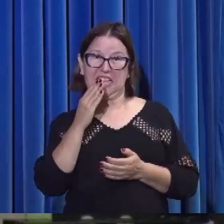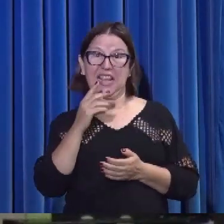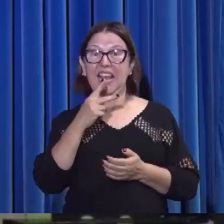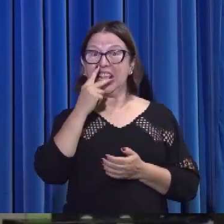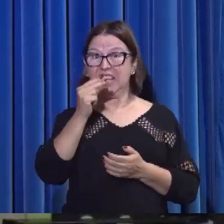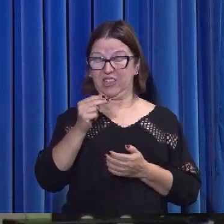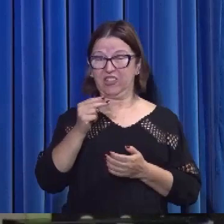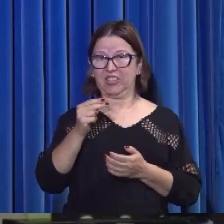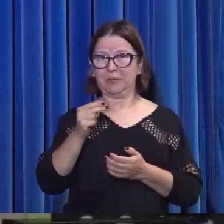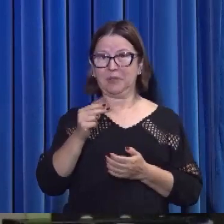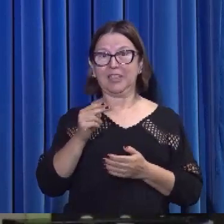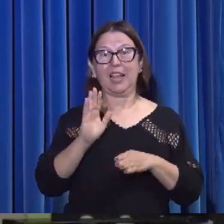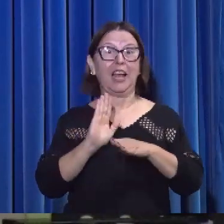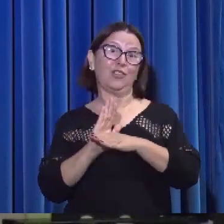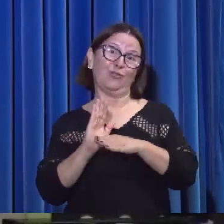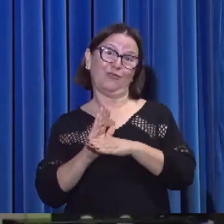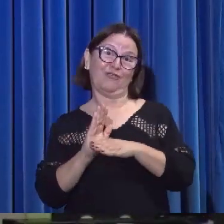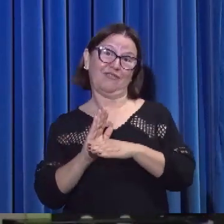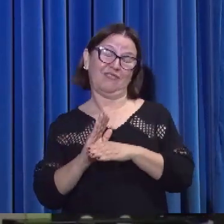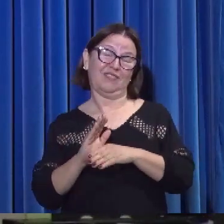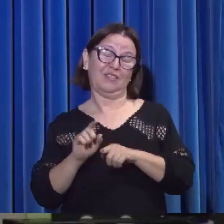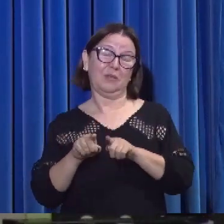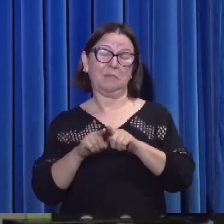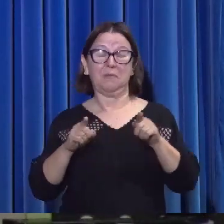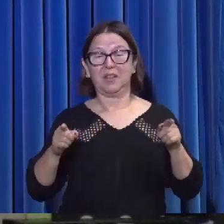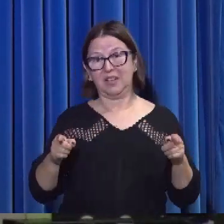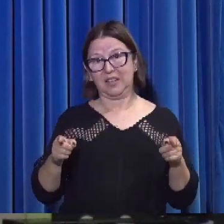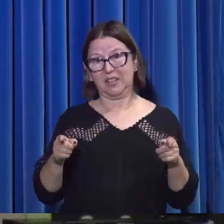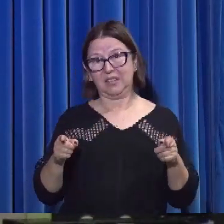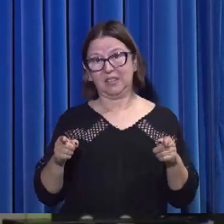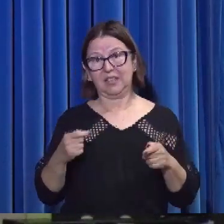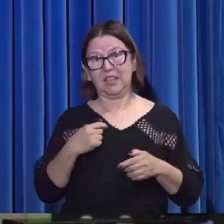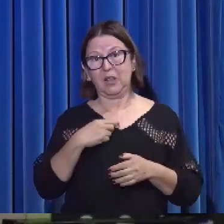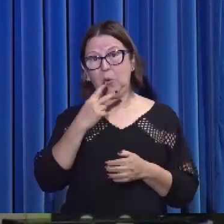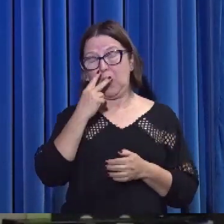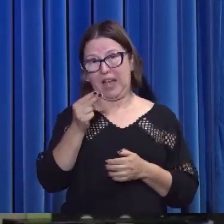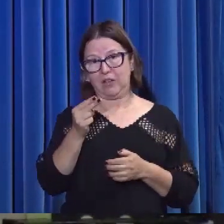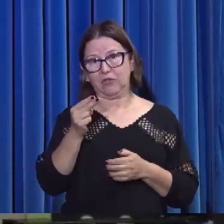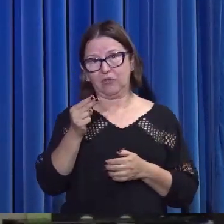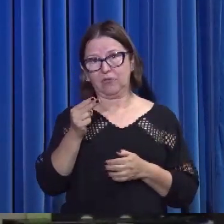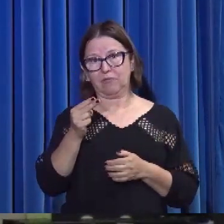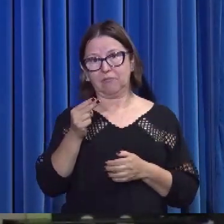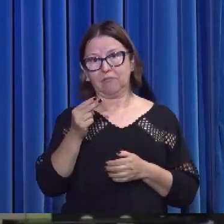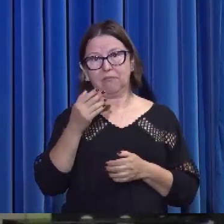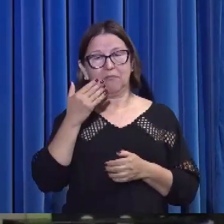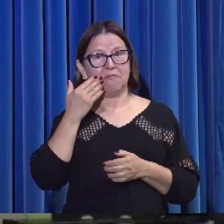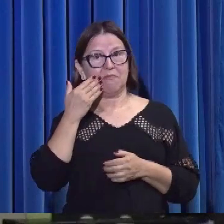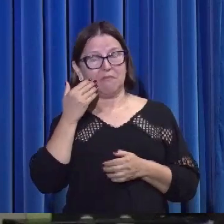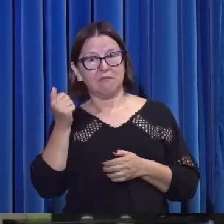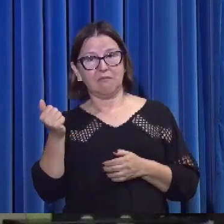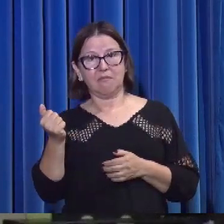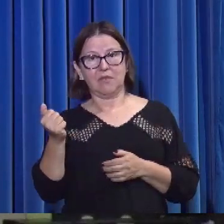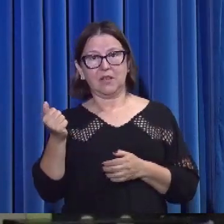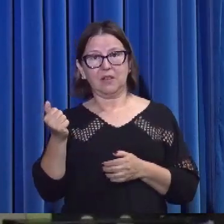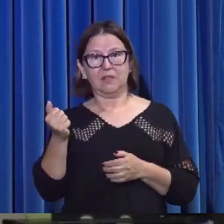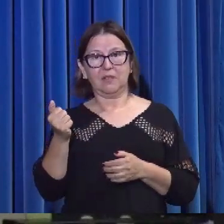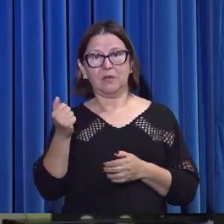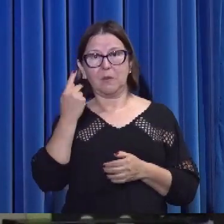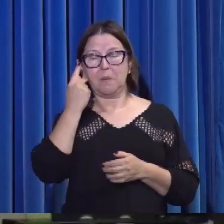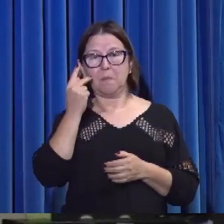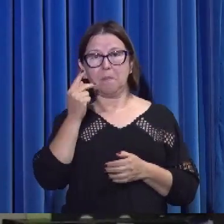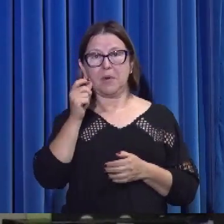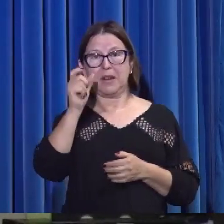forma para o bem dele. Creio, entretanto, que seria muito mais proveitoso para um doente